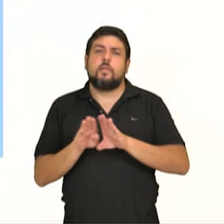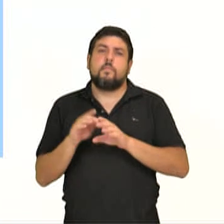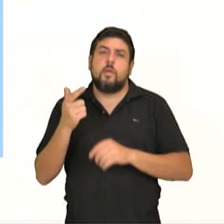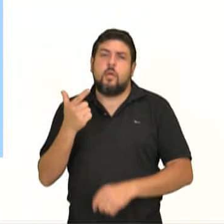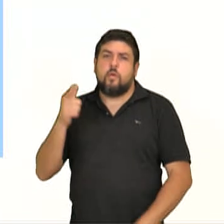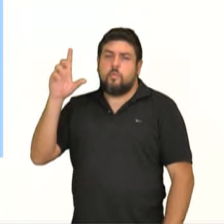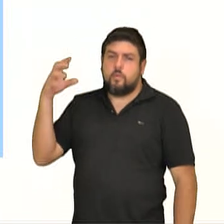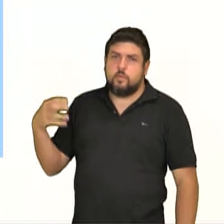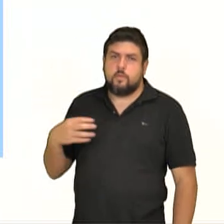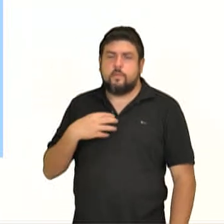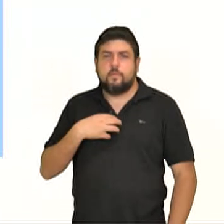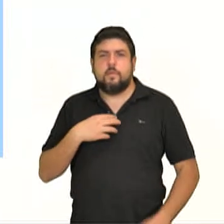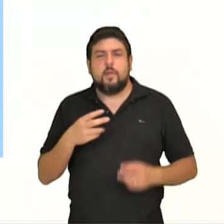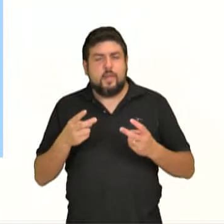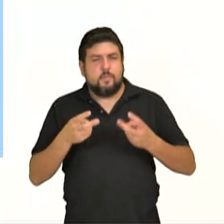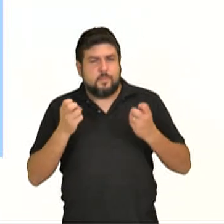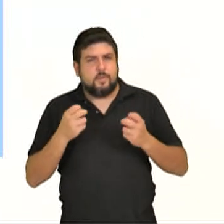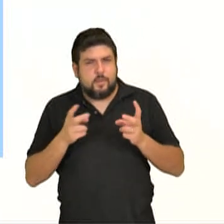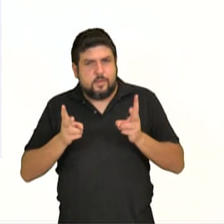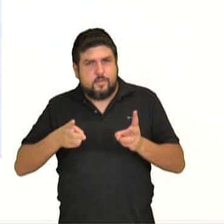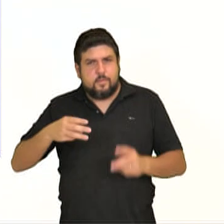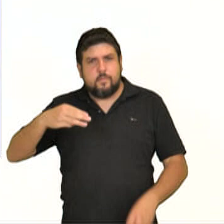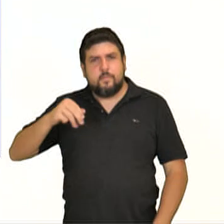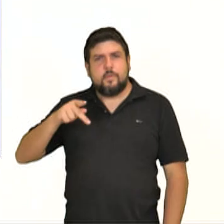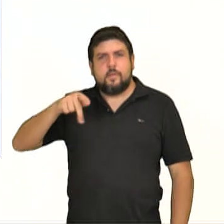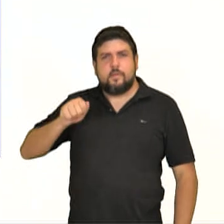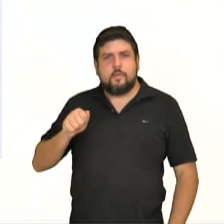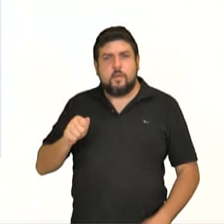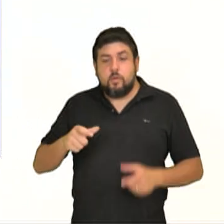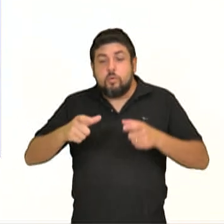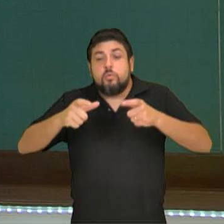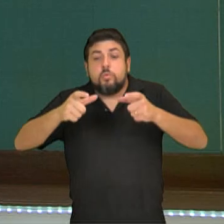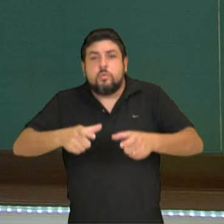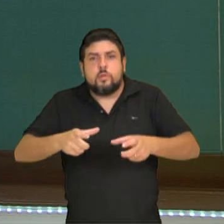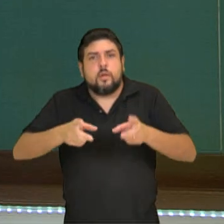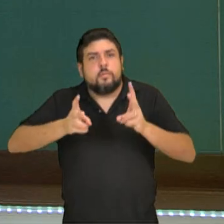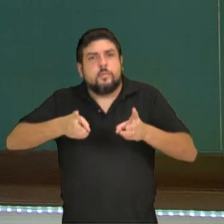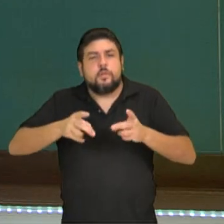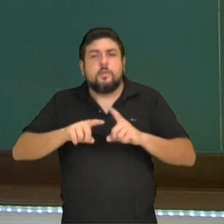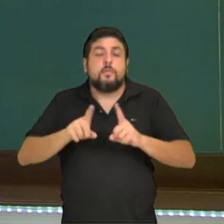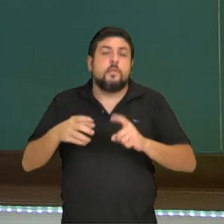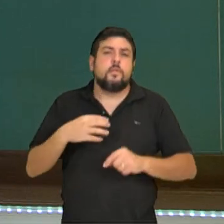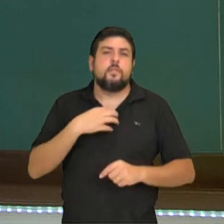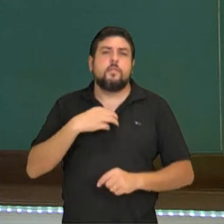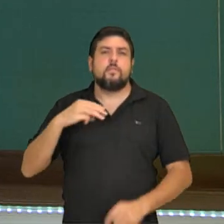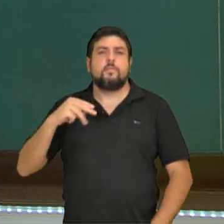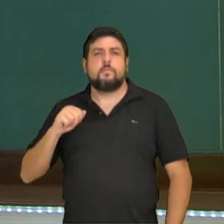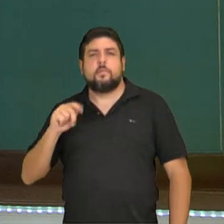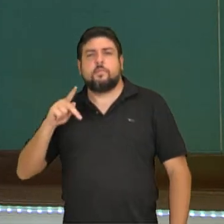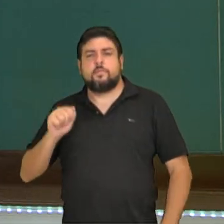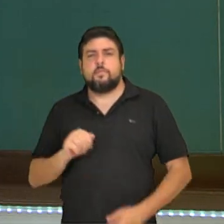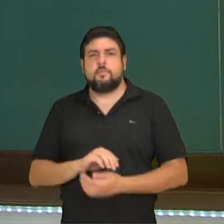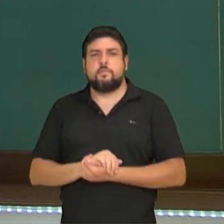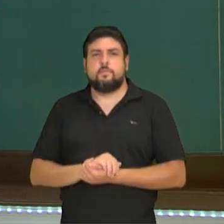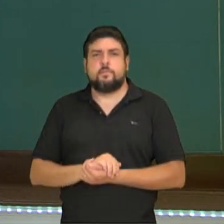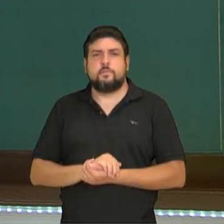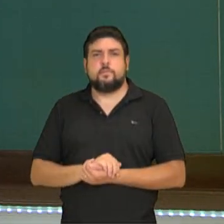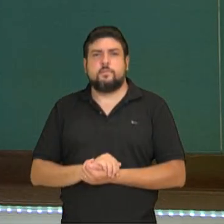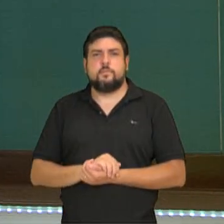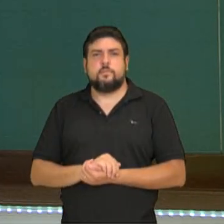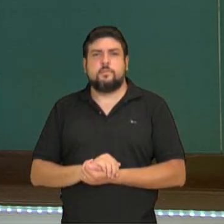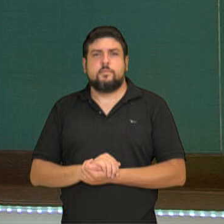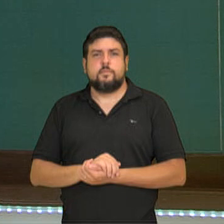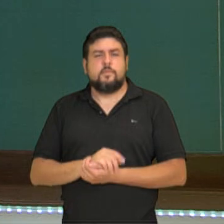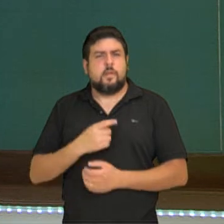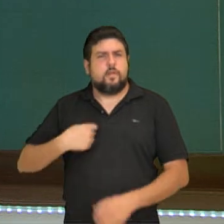podem ver que é praticamente o mesmo, porém aqui ele está em outro formato. Estão presentes em várias situações do nosso dia a